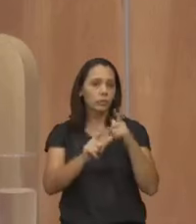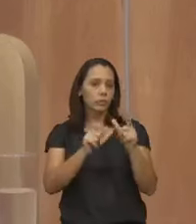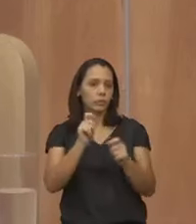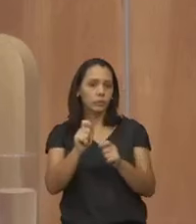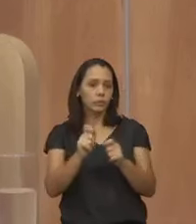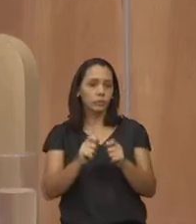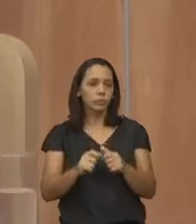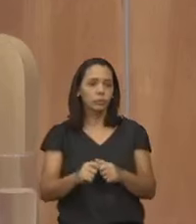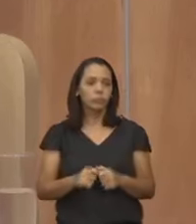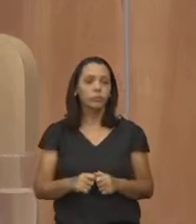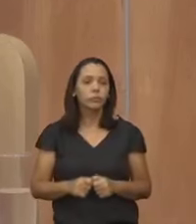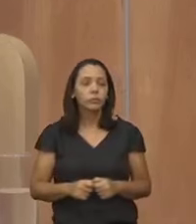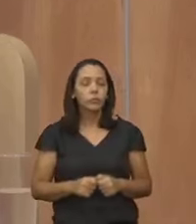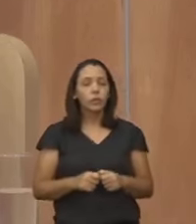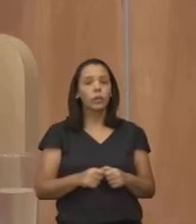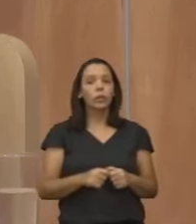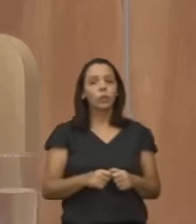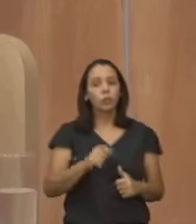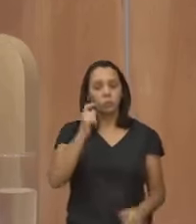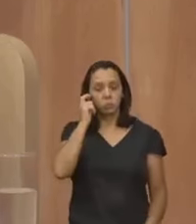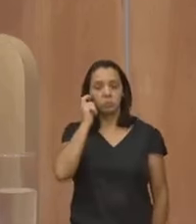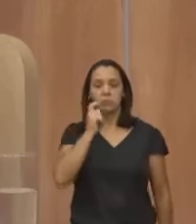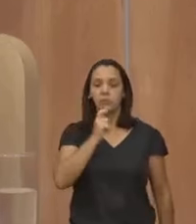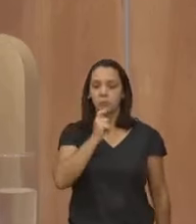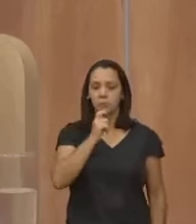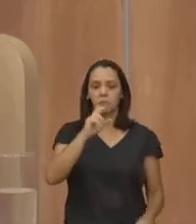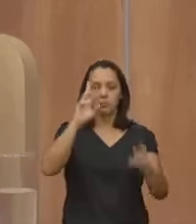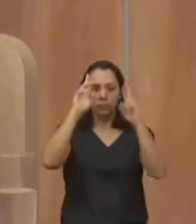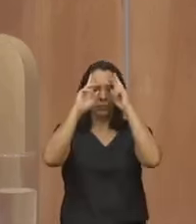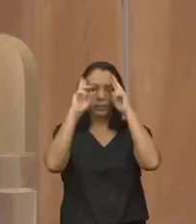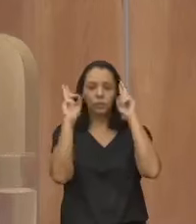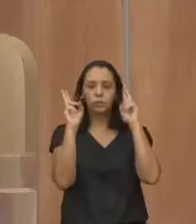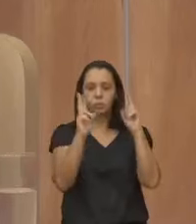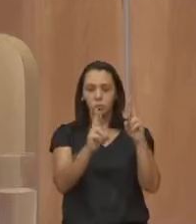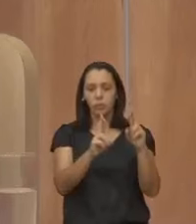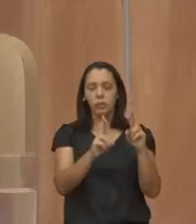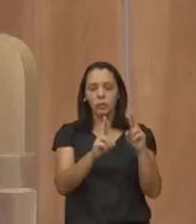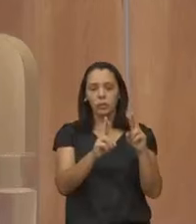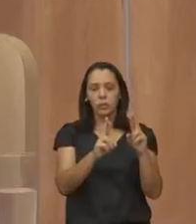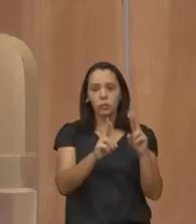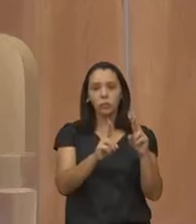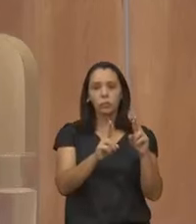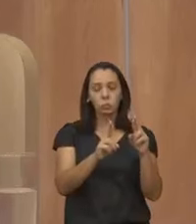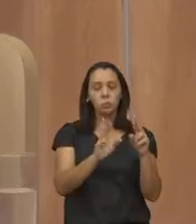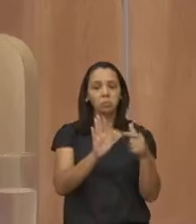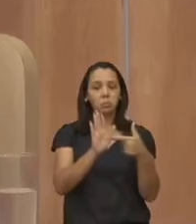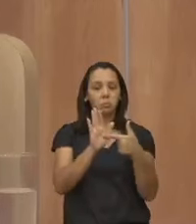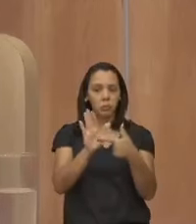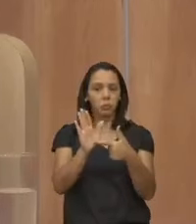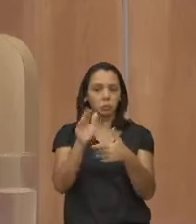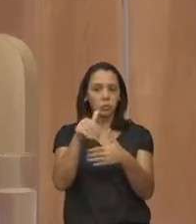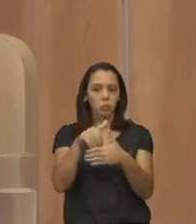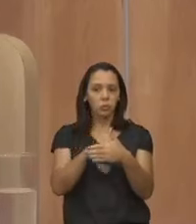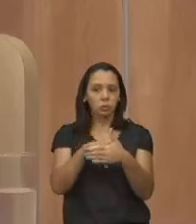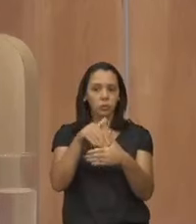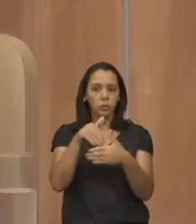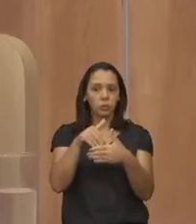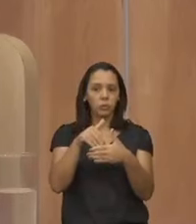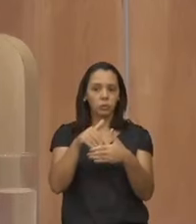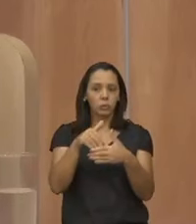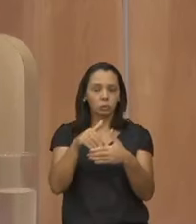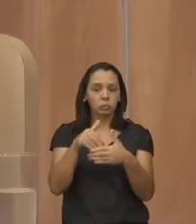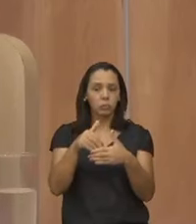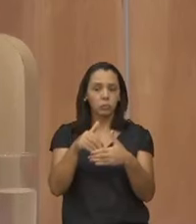Tenho todo o respeito com o vereador Gabriel Belém, que apresentou uma votação de destaque em